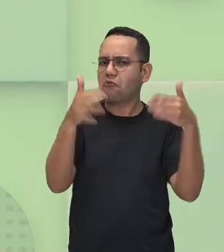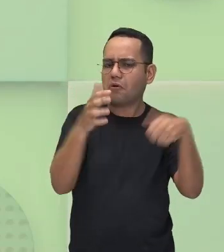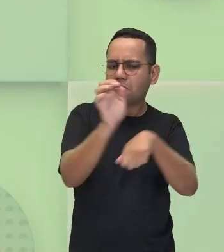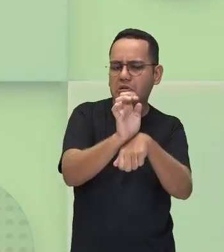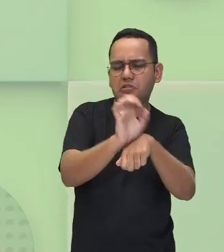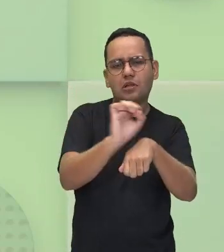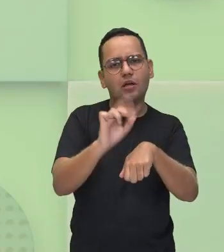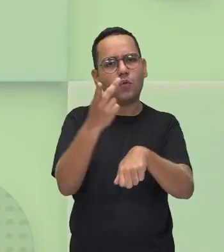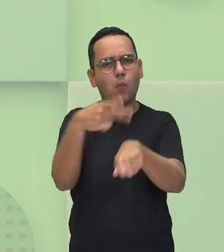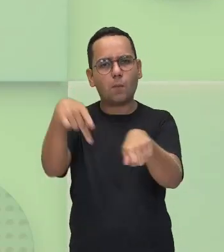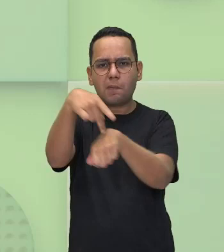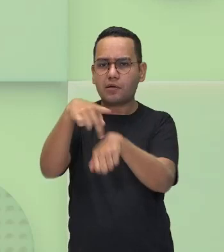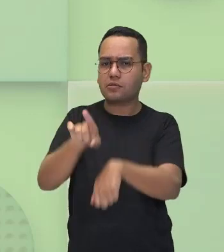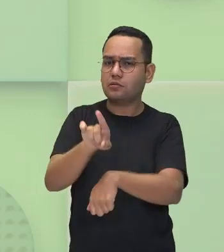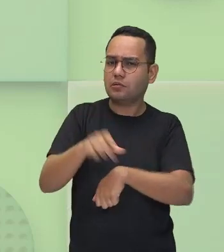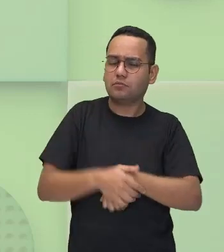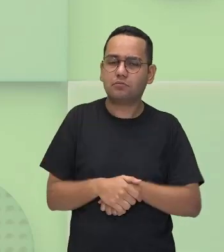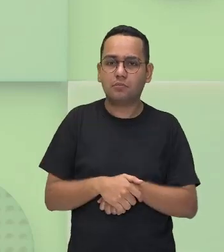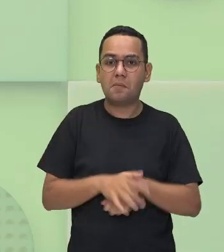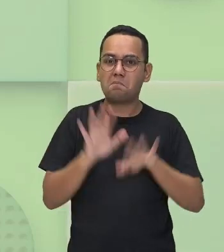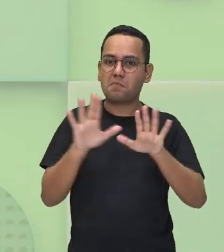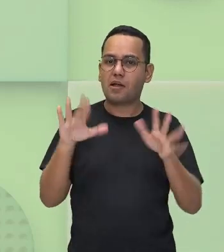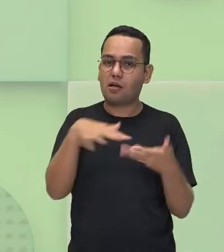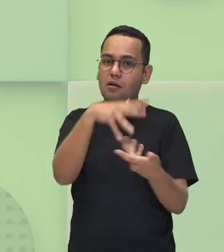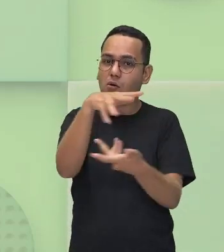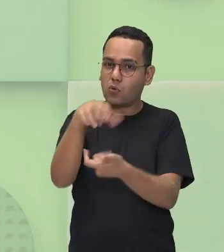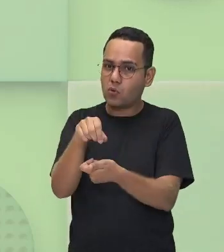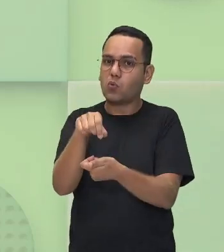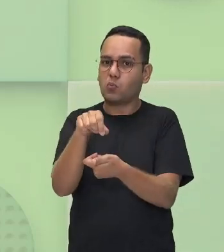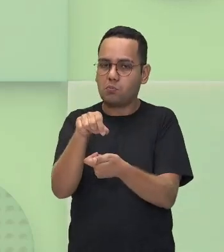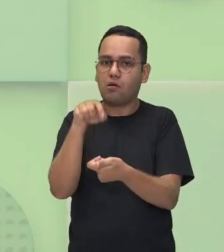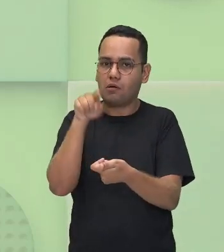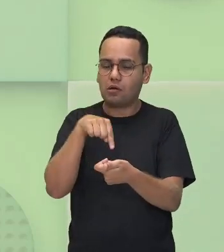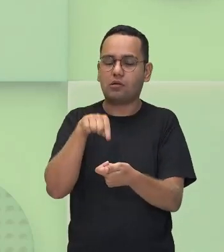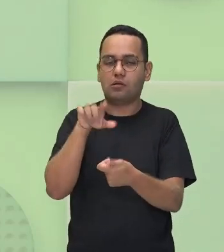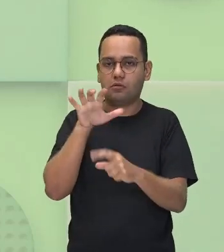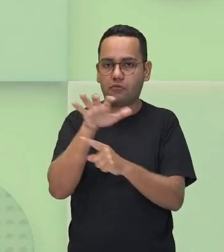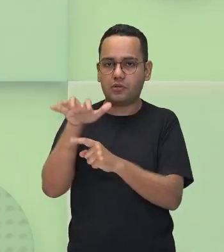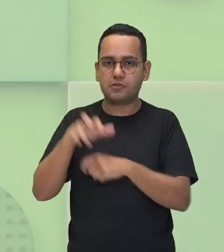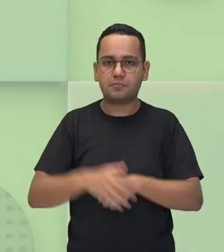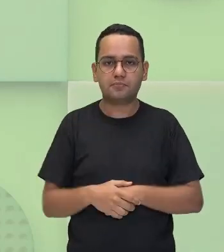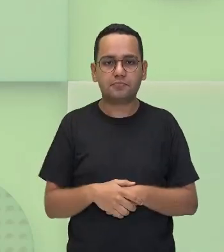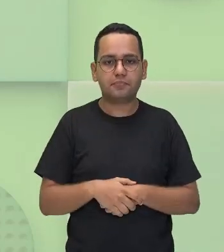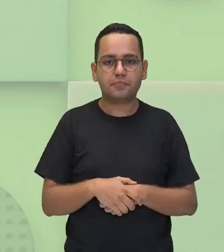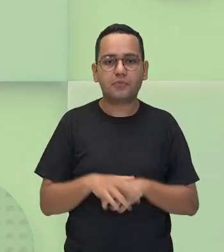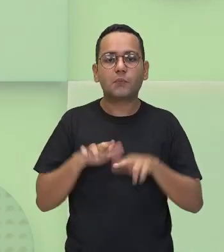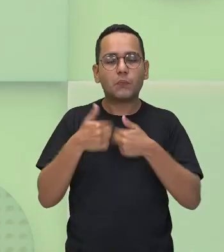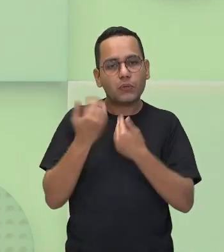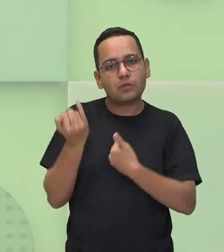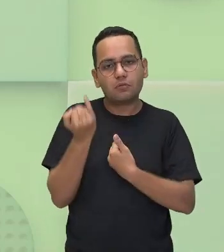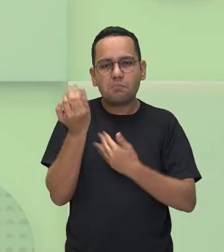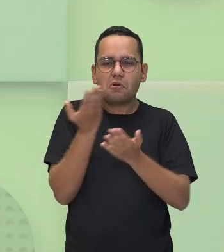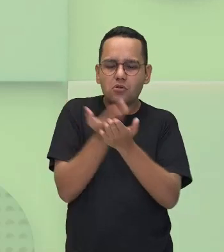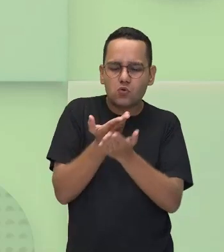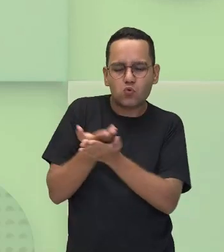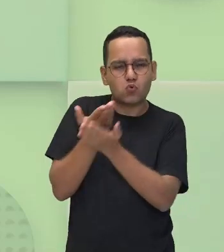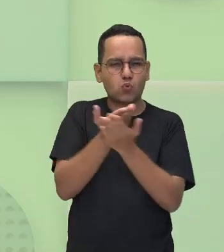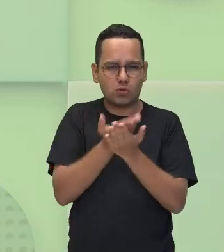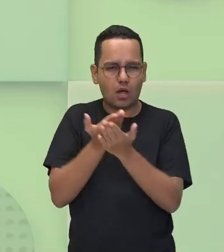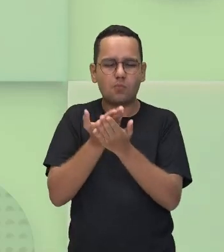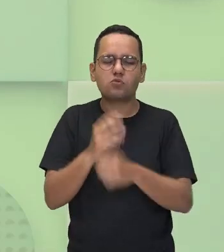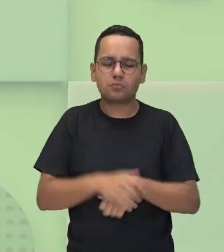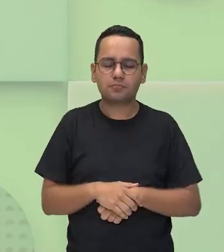determinado país. É um efeito global, tá? Então, é bom aí nós estudarmos sobre esse assunto e que